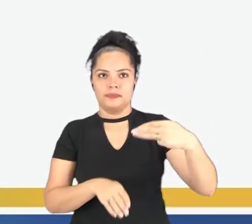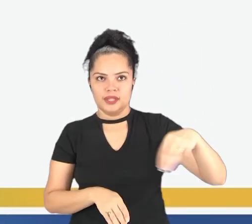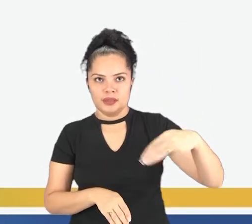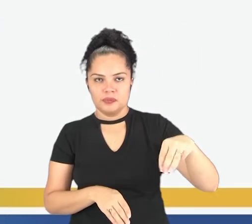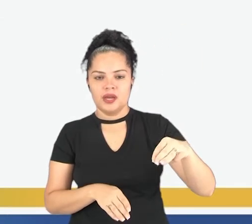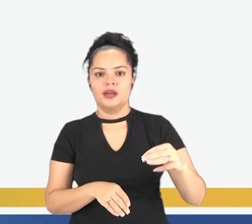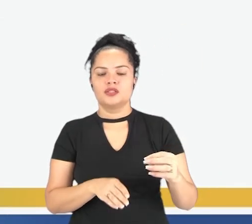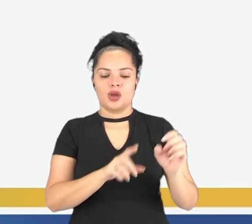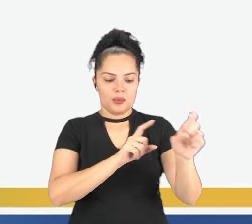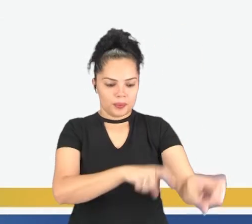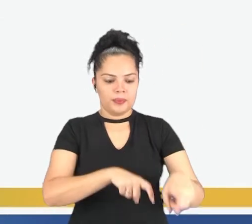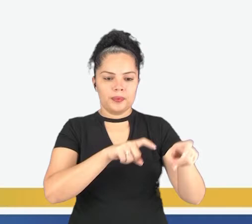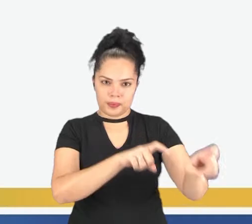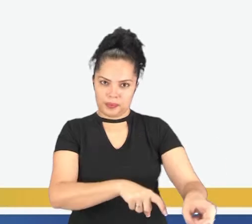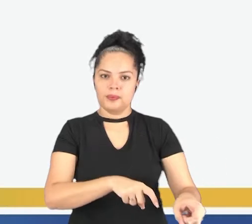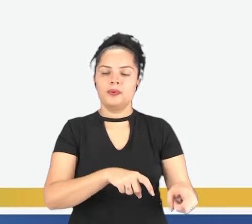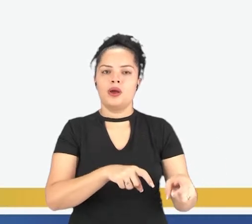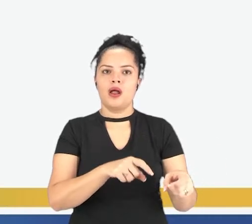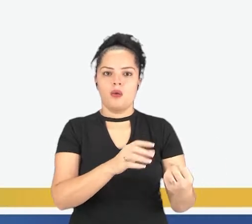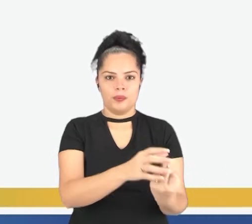era o milho, tá, pessoal?